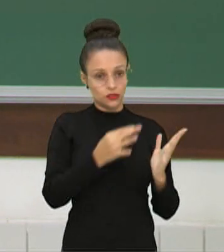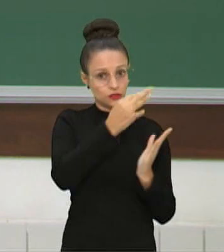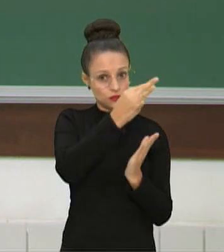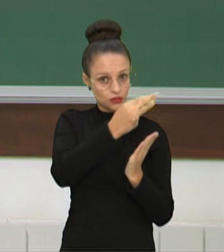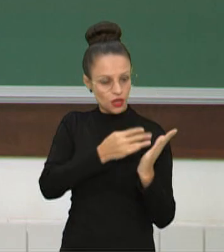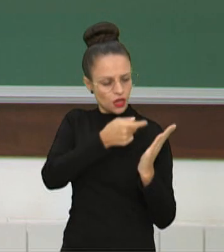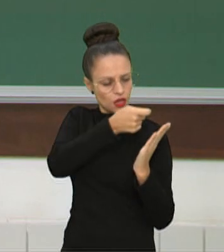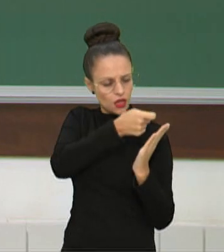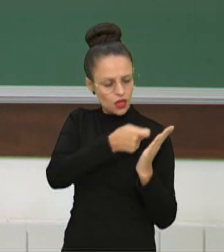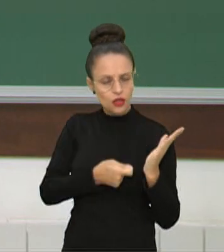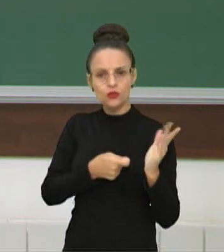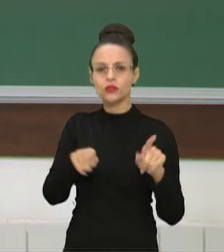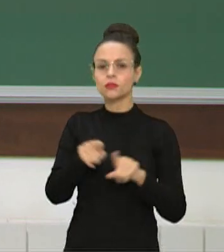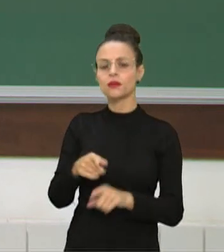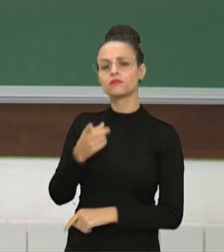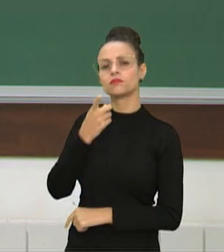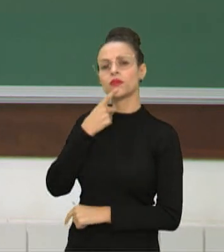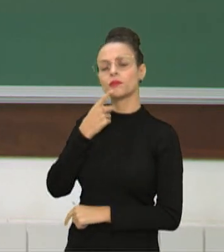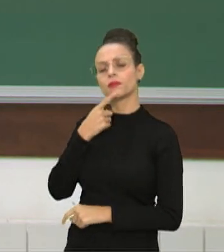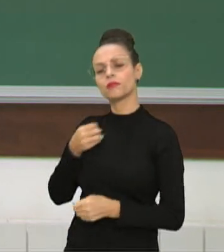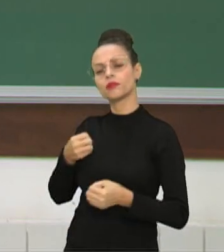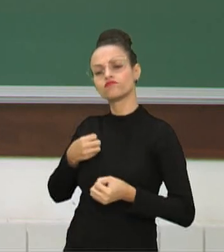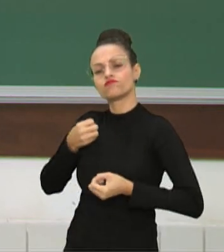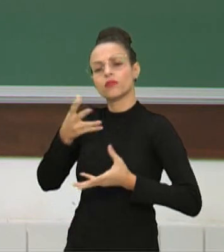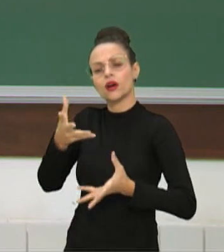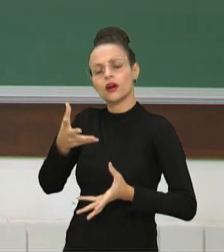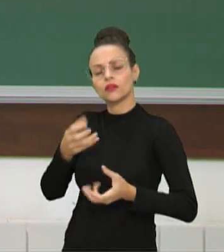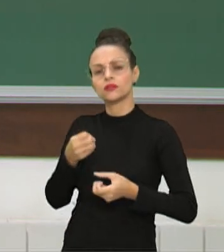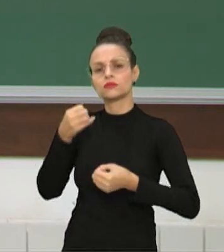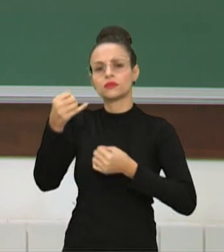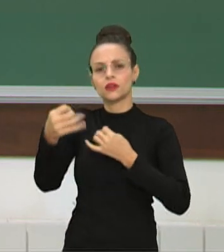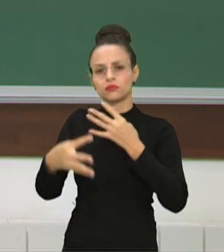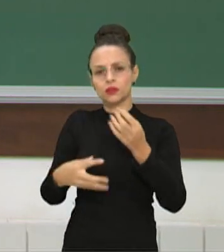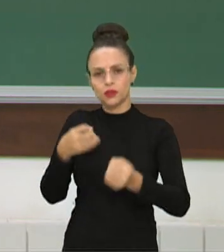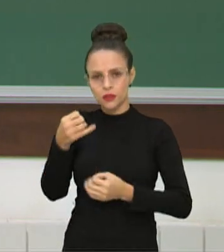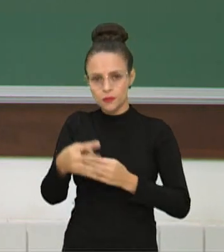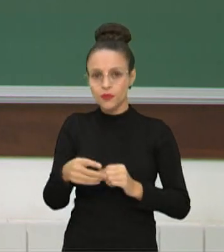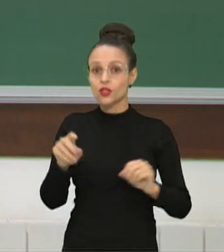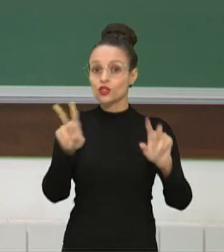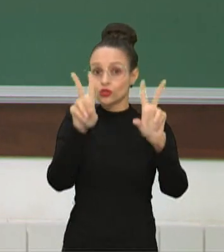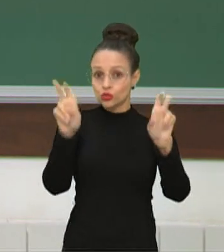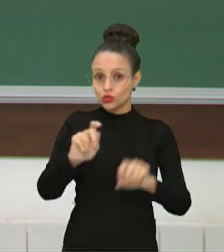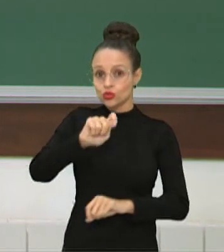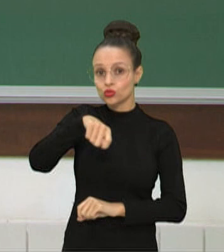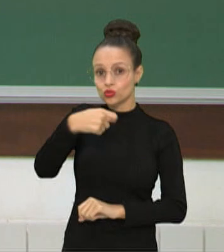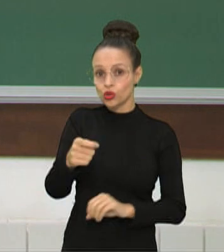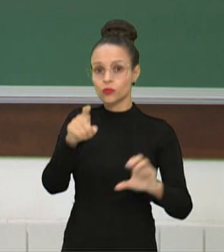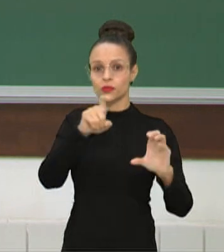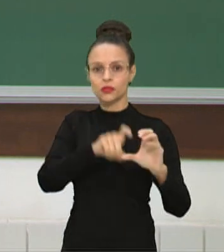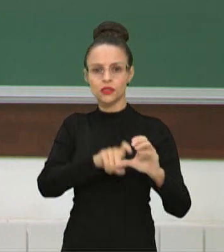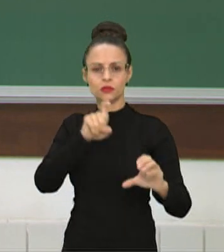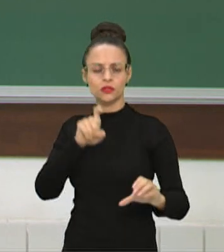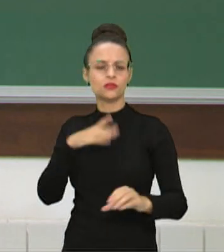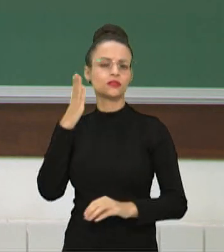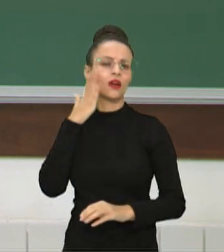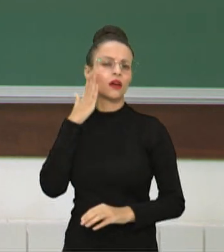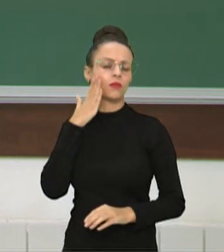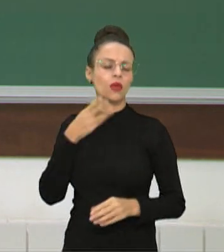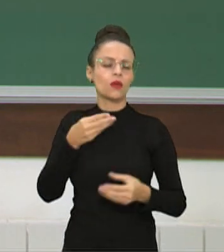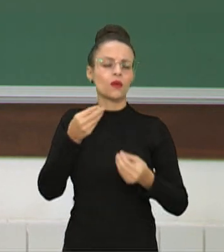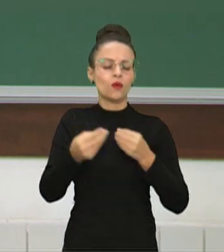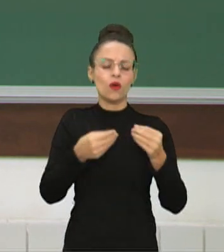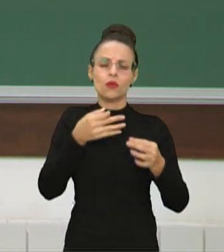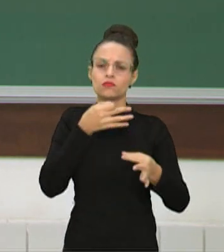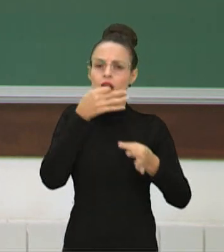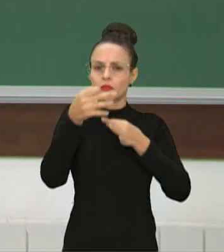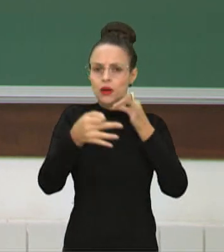texto quanto numa fala, se você, quando falar do separatismo, argumentar essas ideias